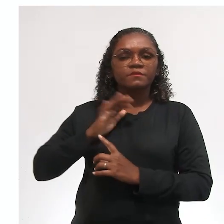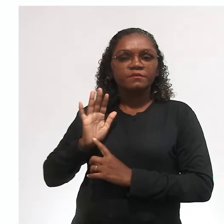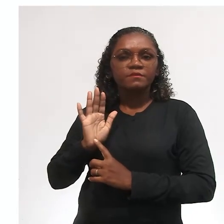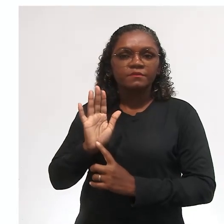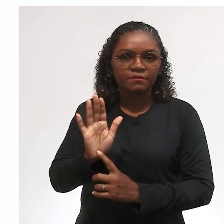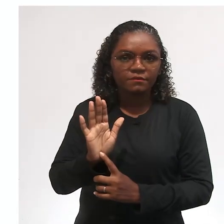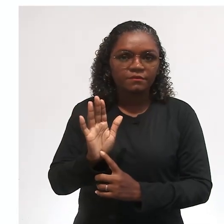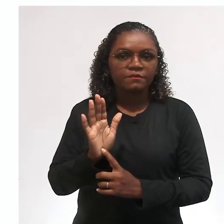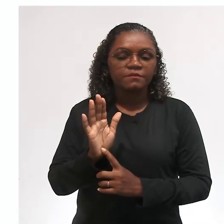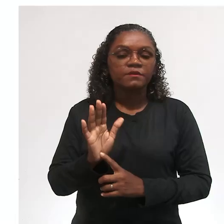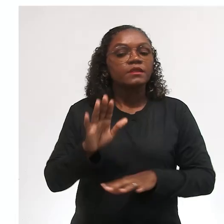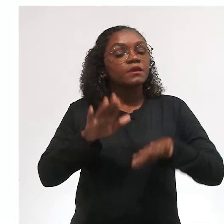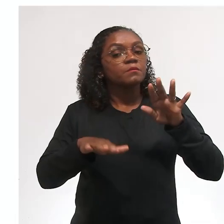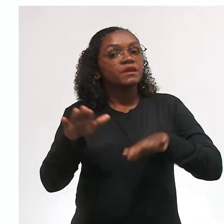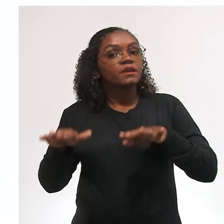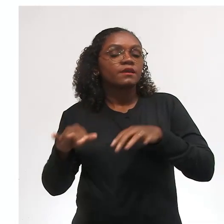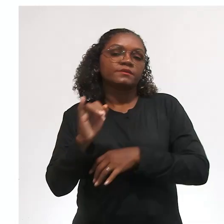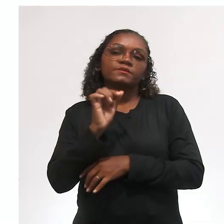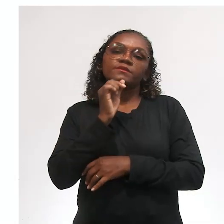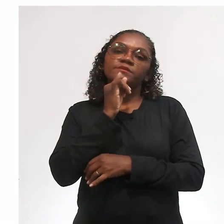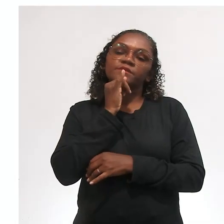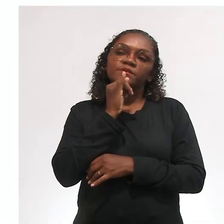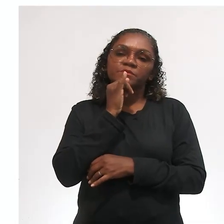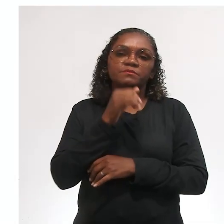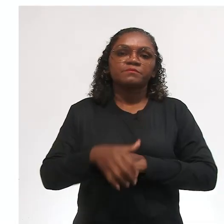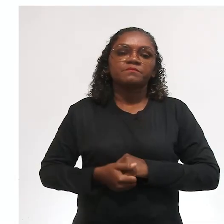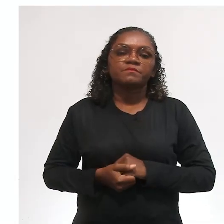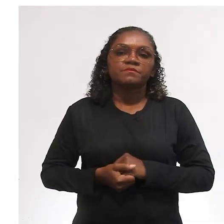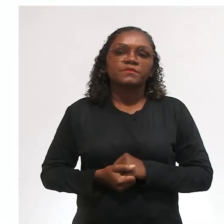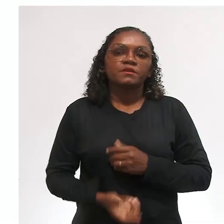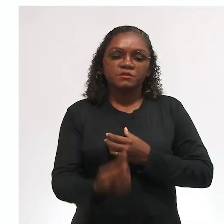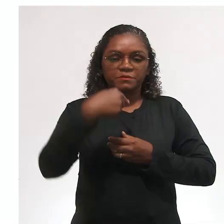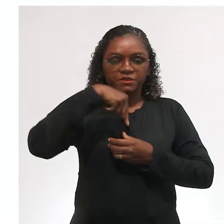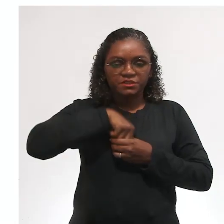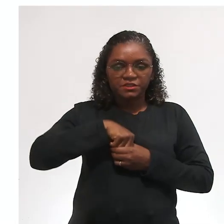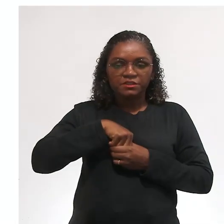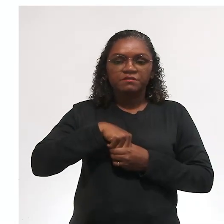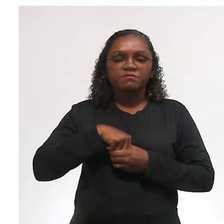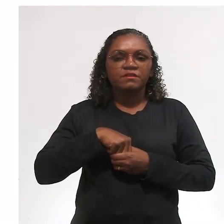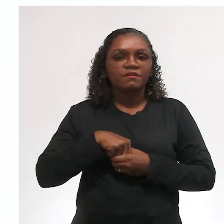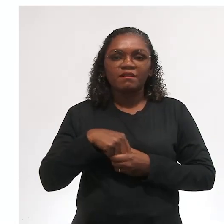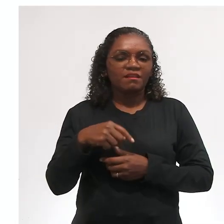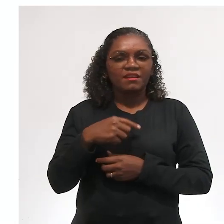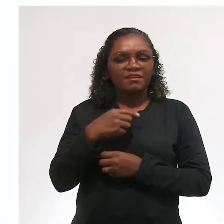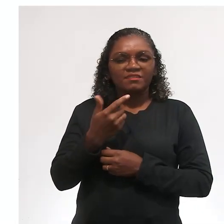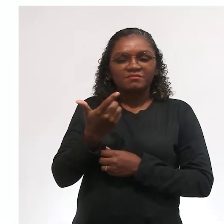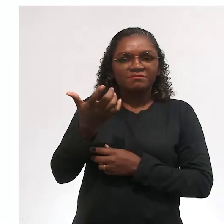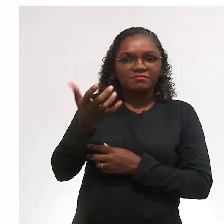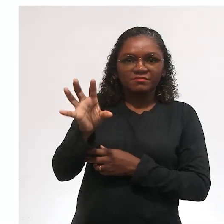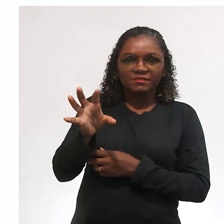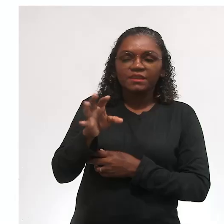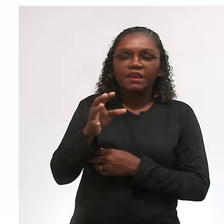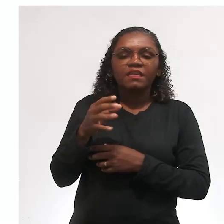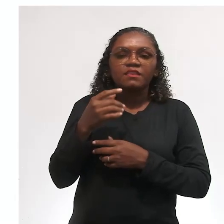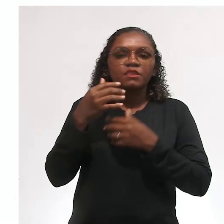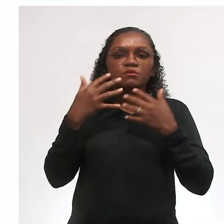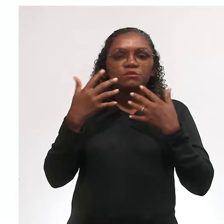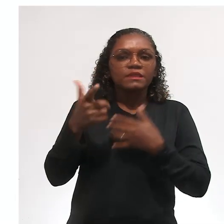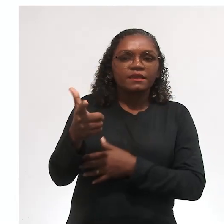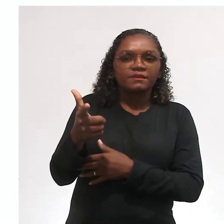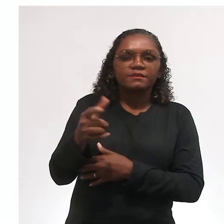ela rejeita explicações internas e subjetivas, focando apenas no que pode ser medido